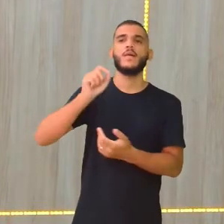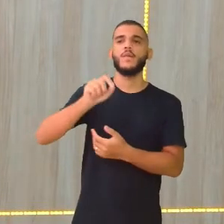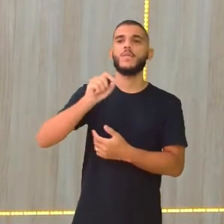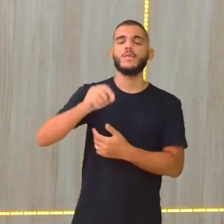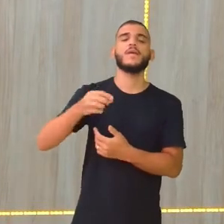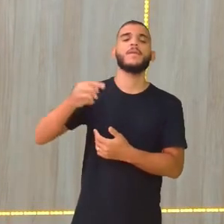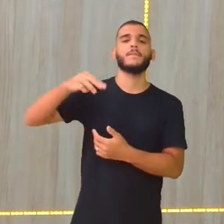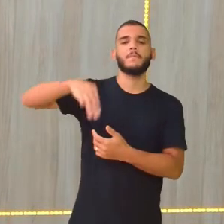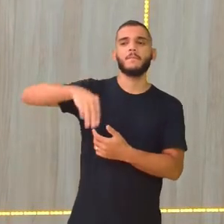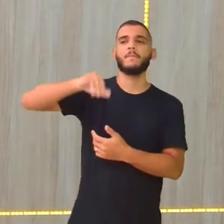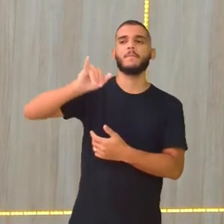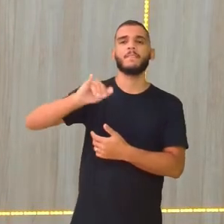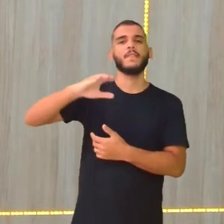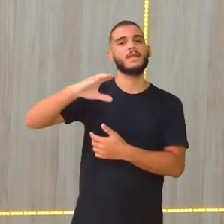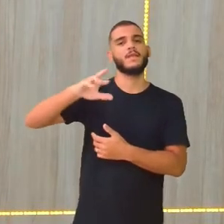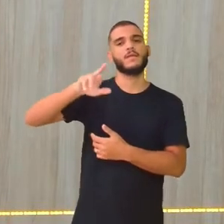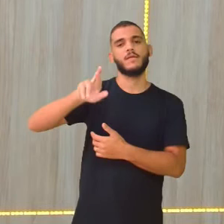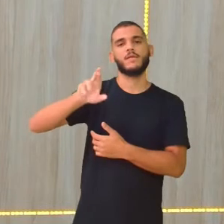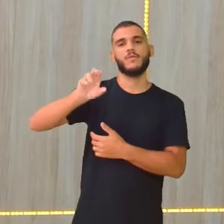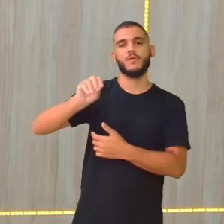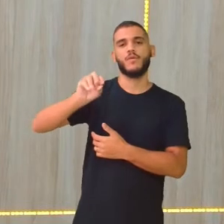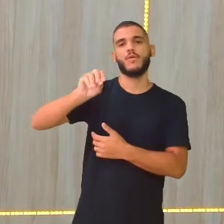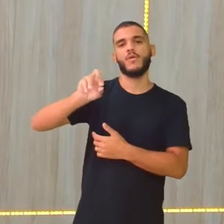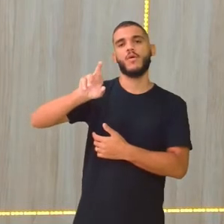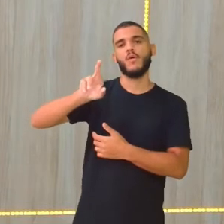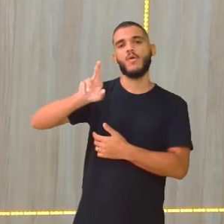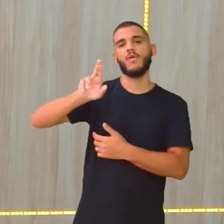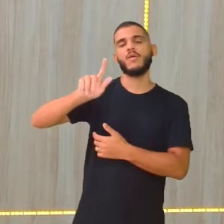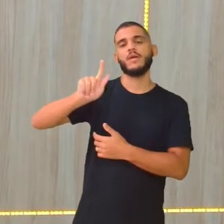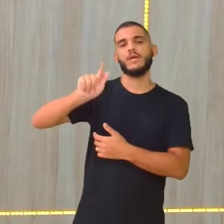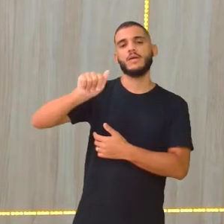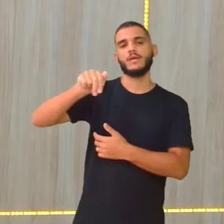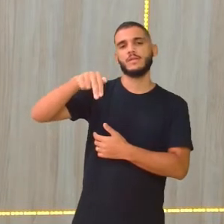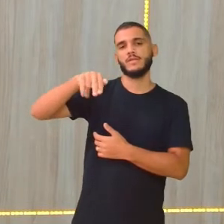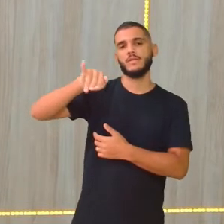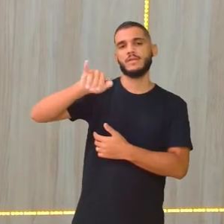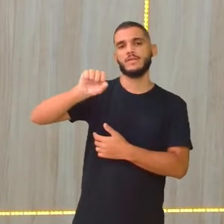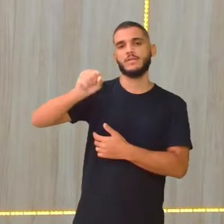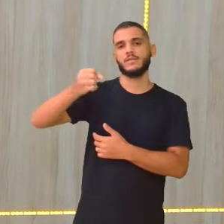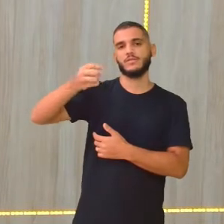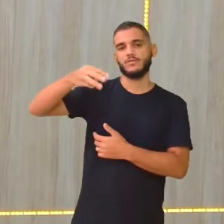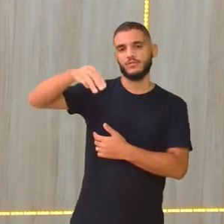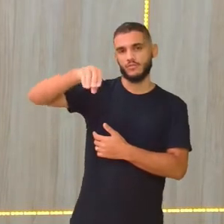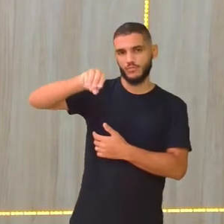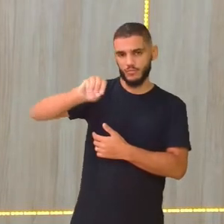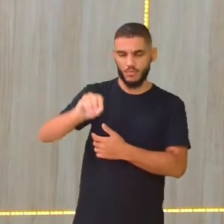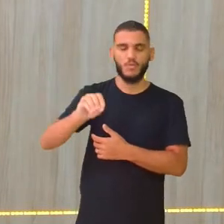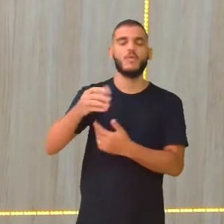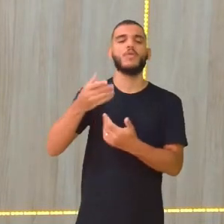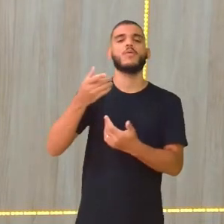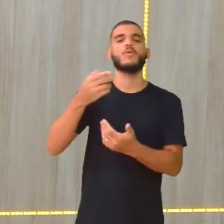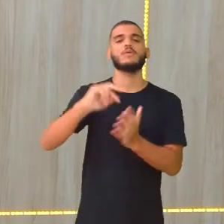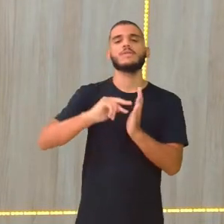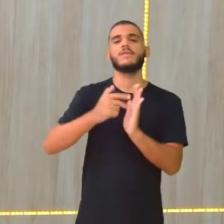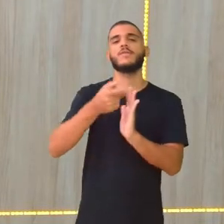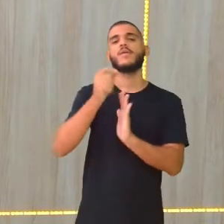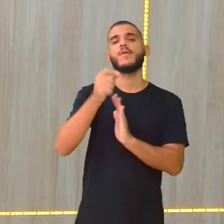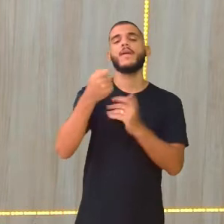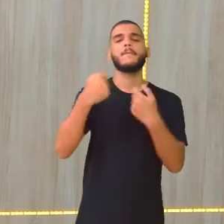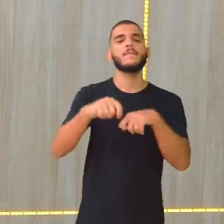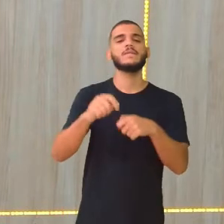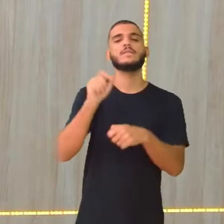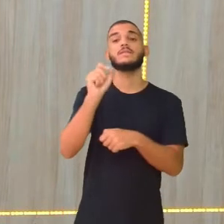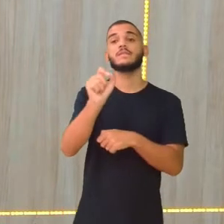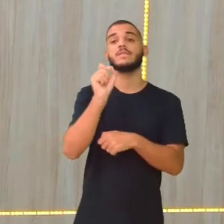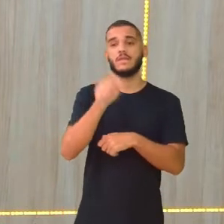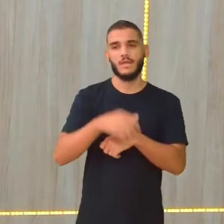condição de vida, mas agora a gente quer saber o que é que essa biotecnologia faz, o que é que ela precisa. Vamos comigo? Vamos